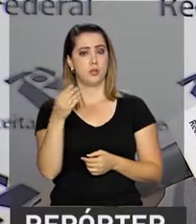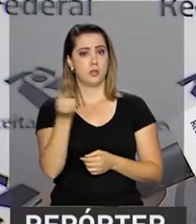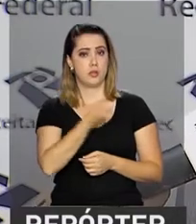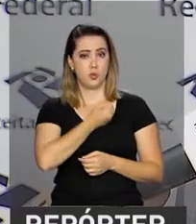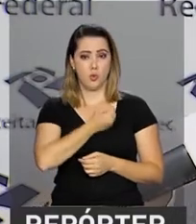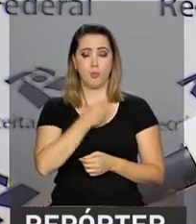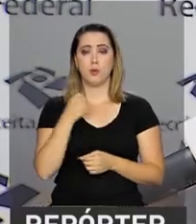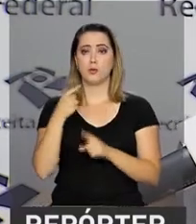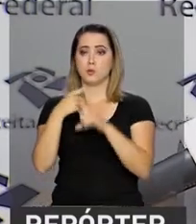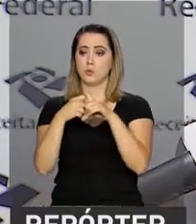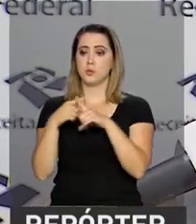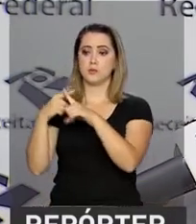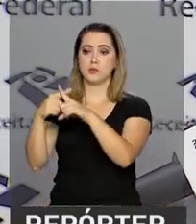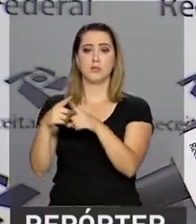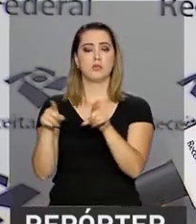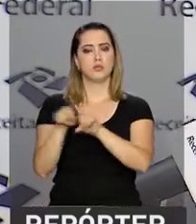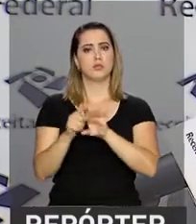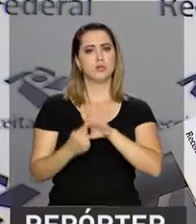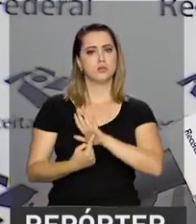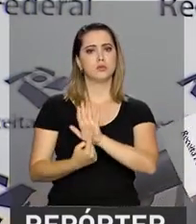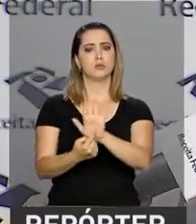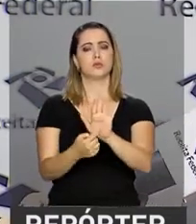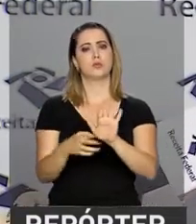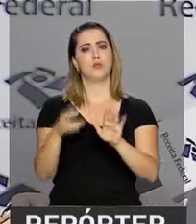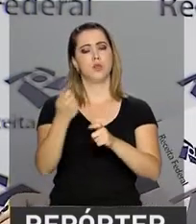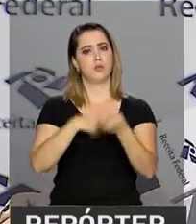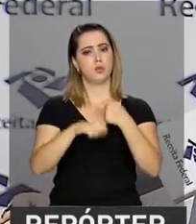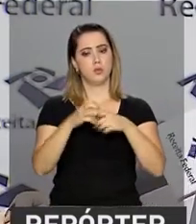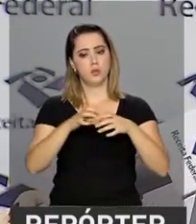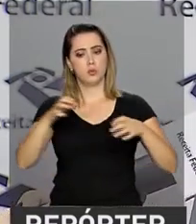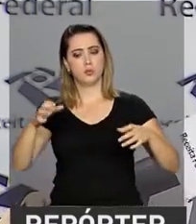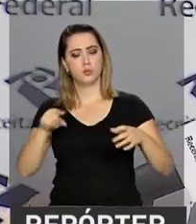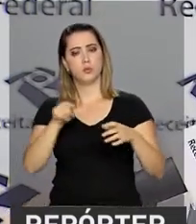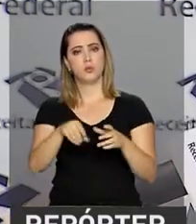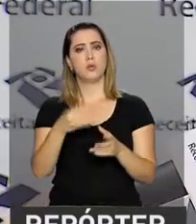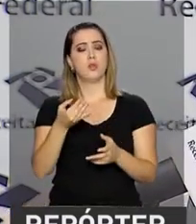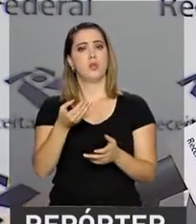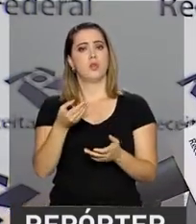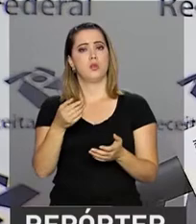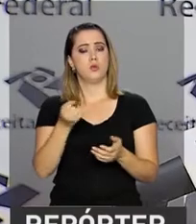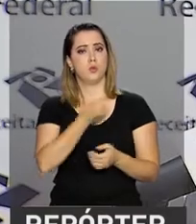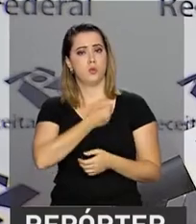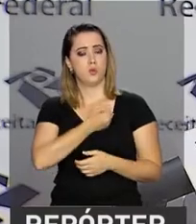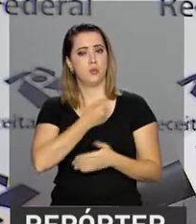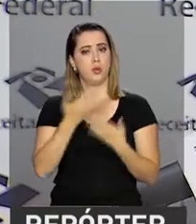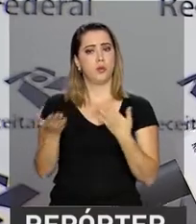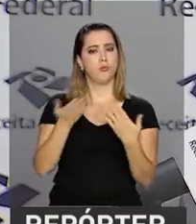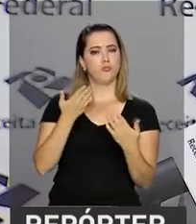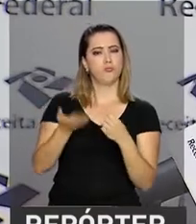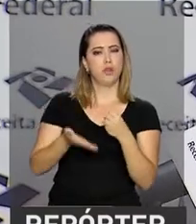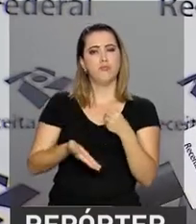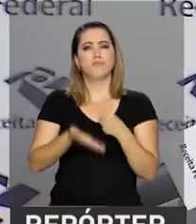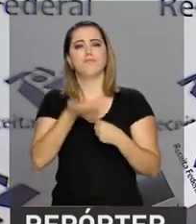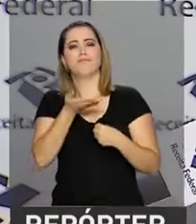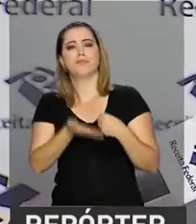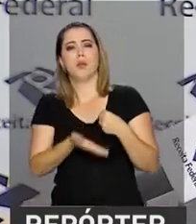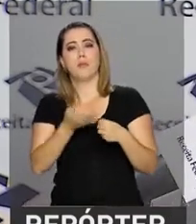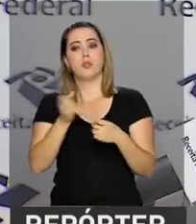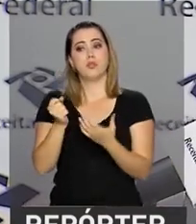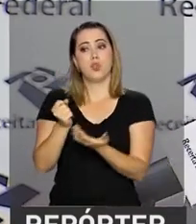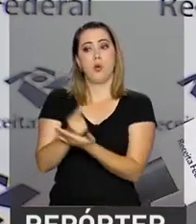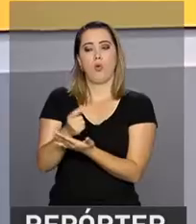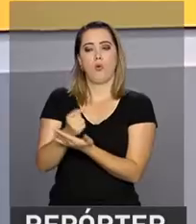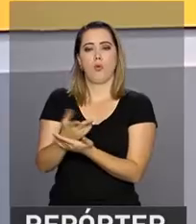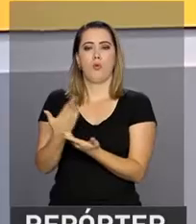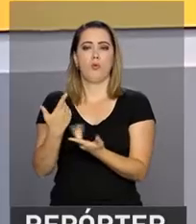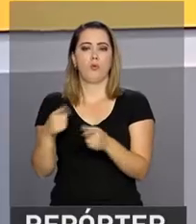com o desempenho dos indicadores macroeconômicos, sobretudo indicadores que medem o consumo no varejo e a produção